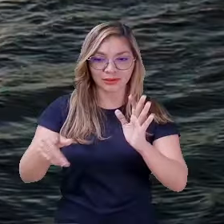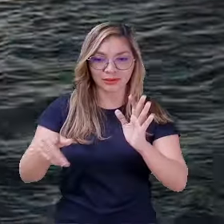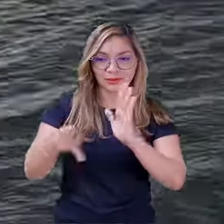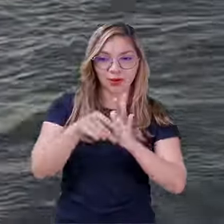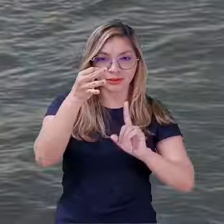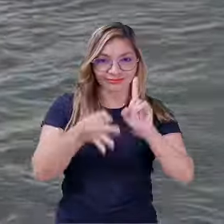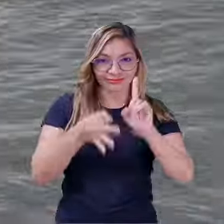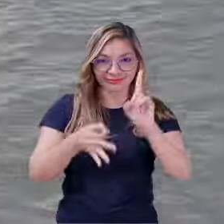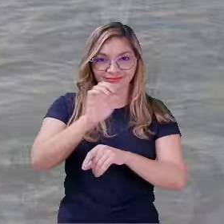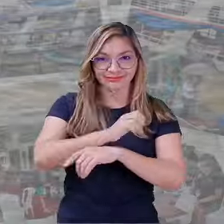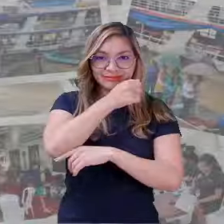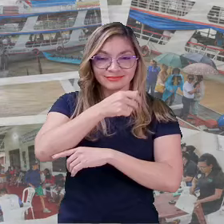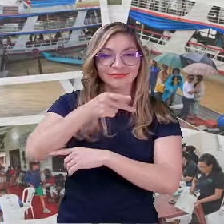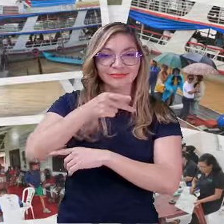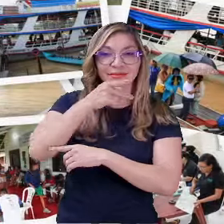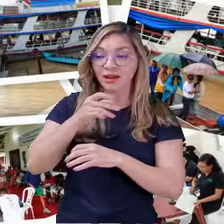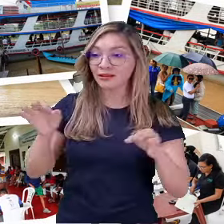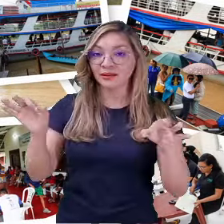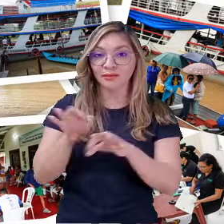de 2023 com